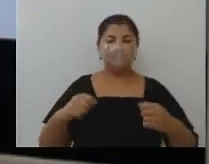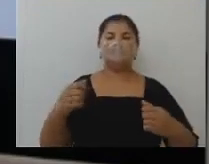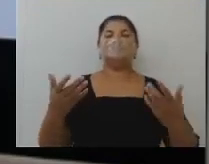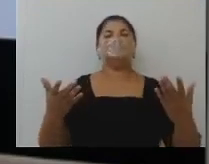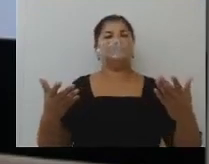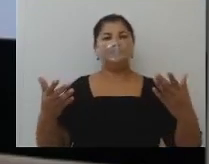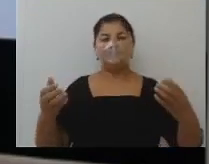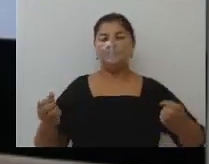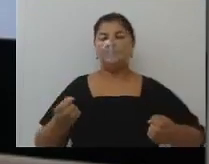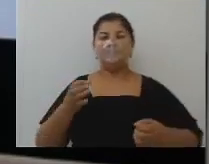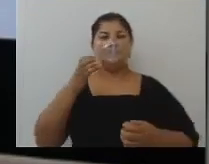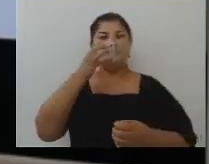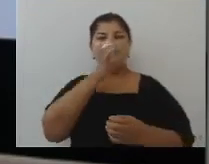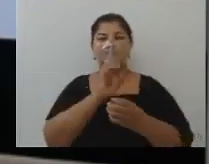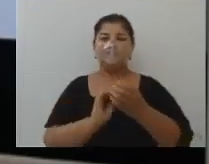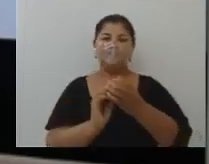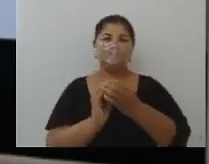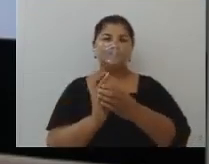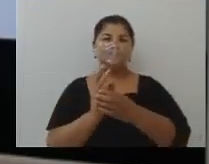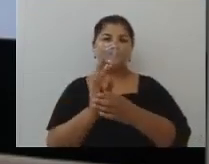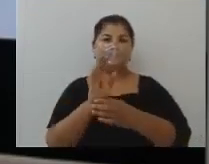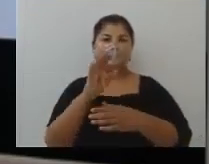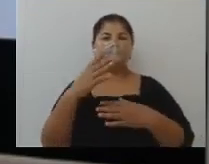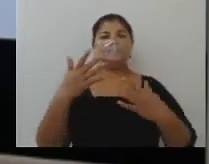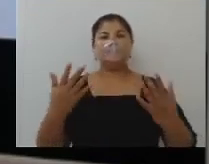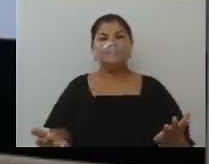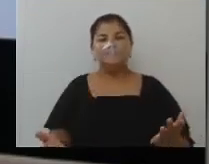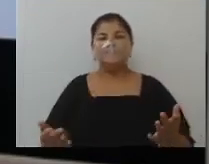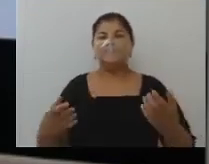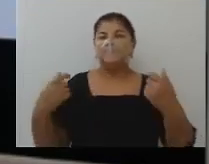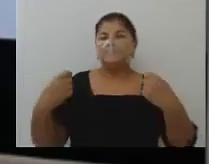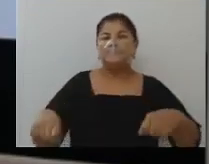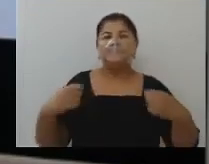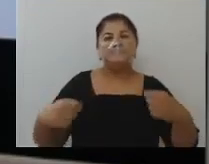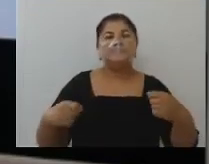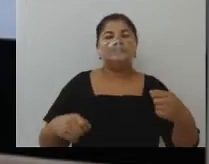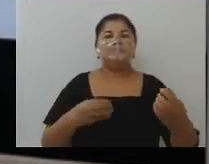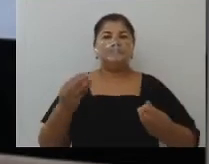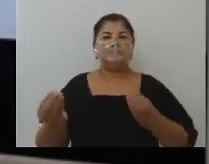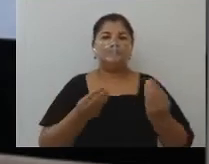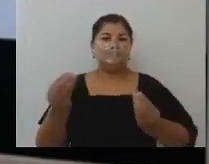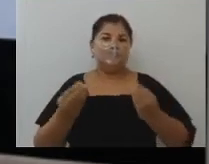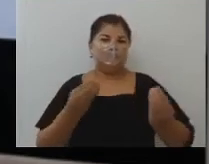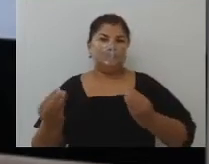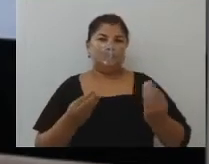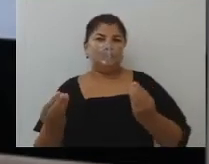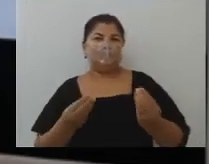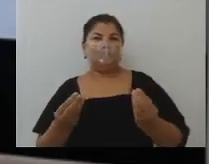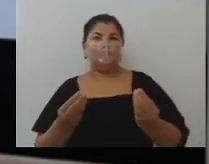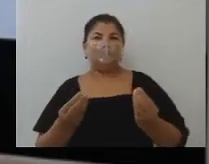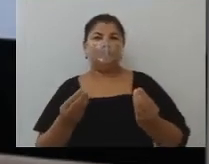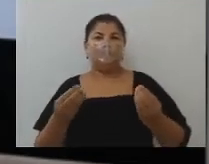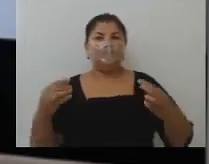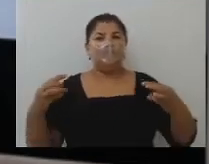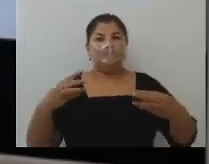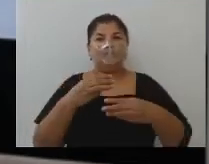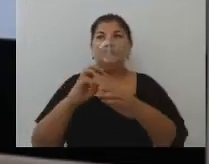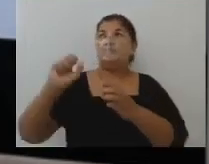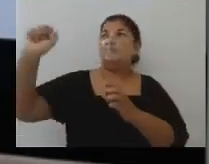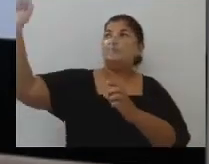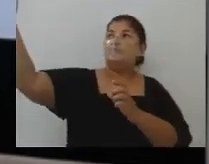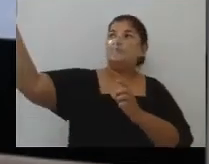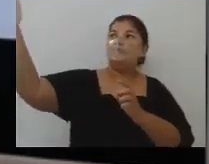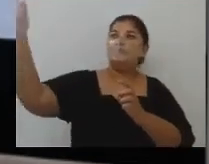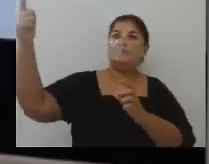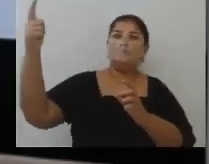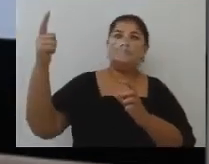esse líquido. Será que eu preciso de algum meio material para que a energia do Sol, o